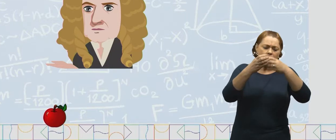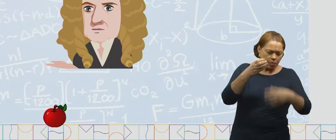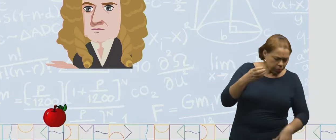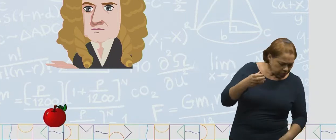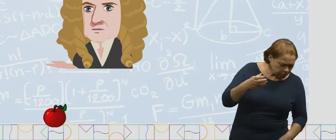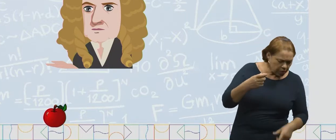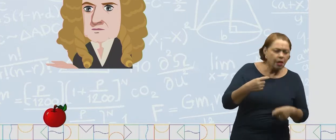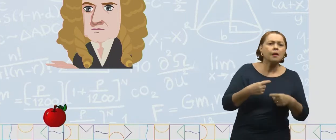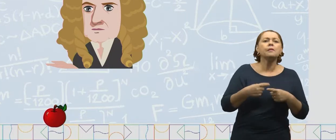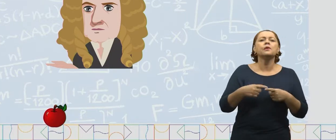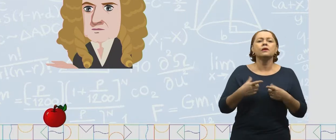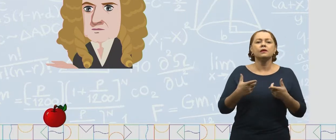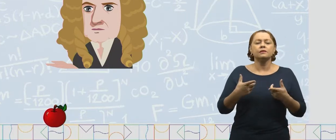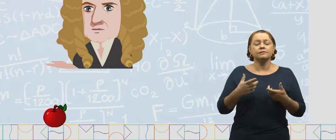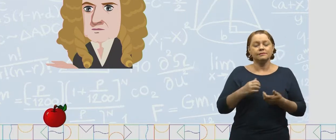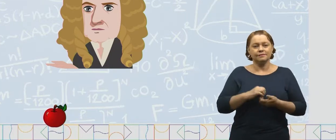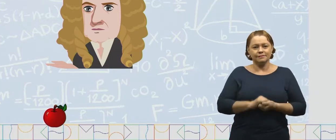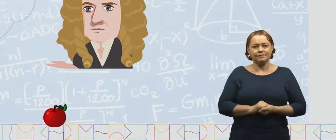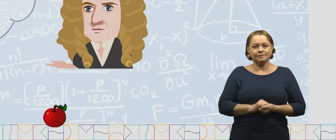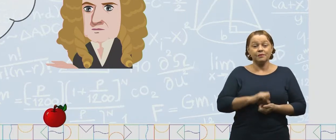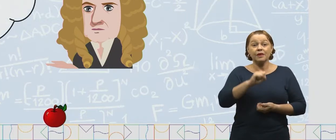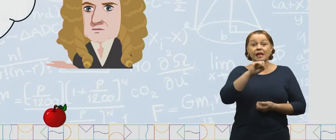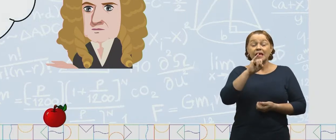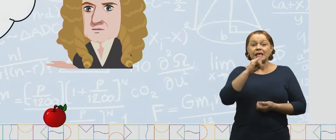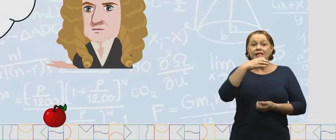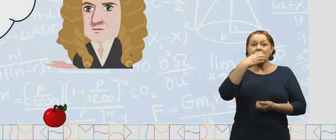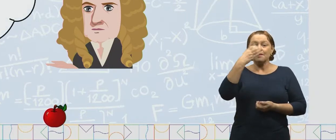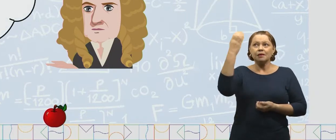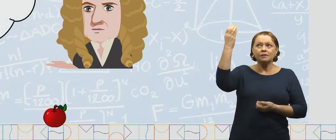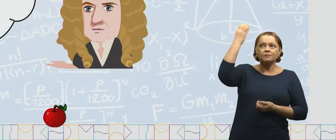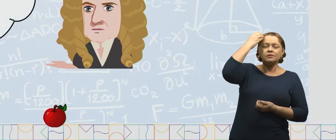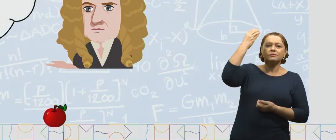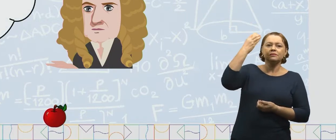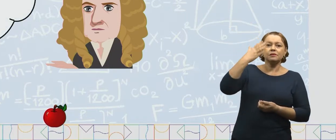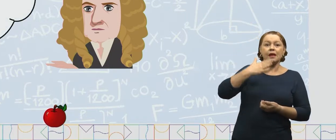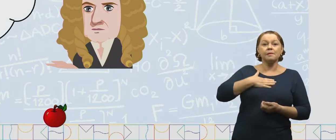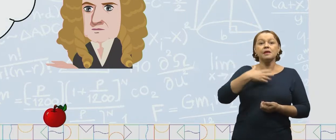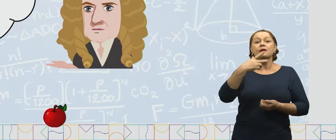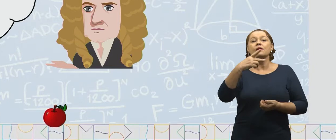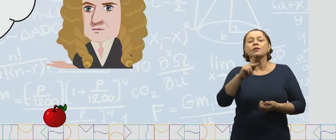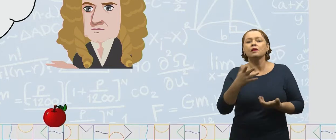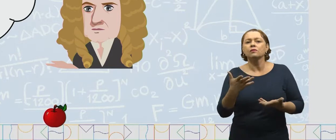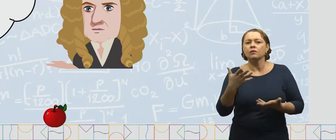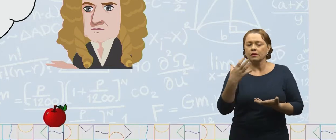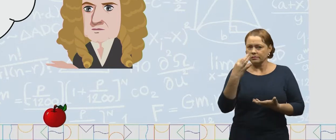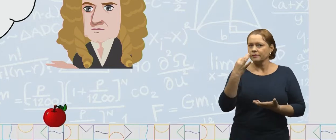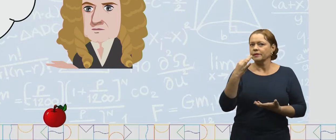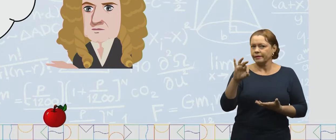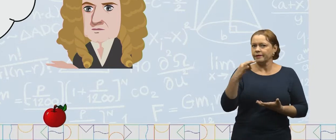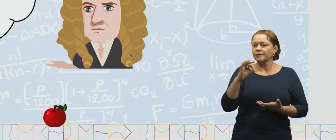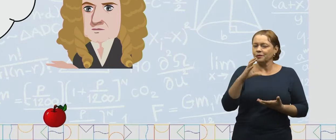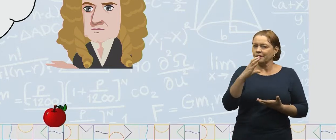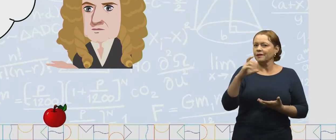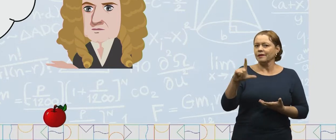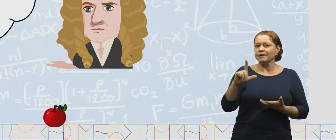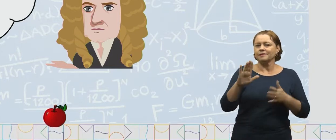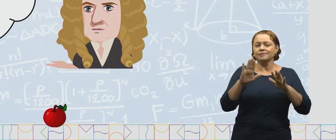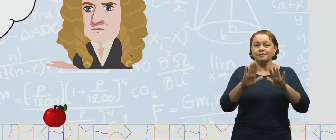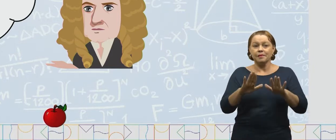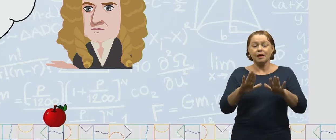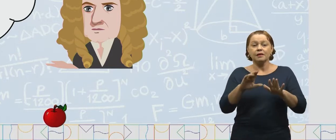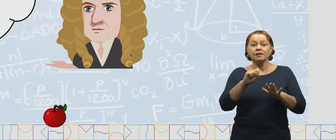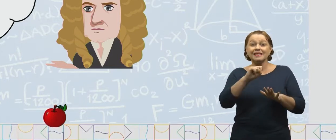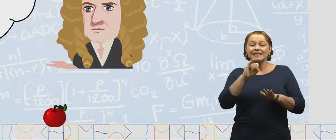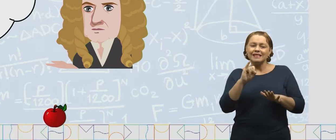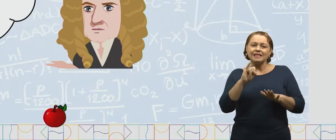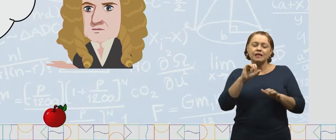chão. E se a maçã caísse na minha cabeça ou na sua? Claro que doeria muito, não é verdade? Mas se ao